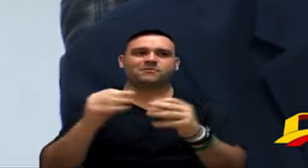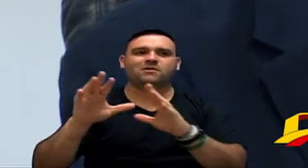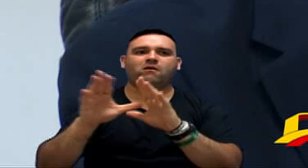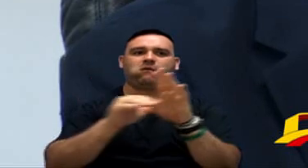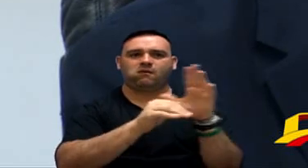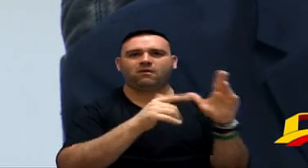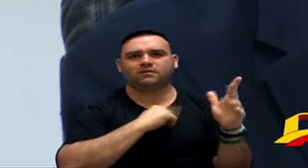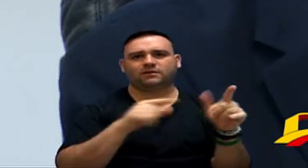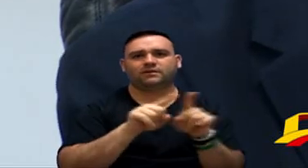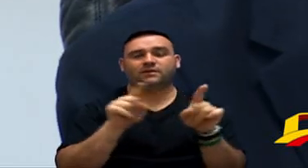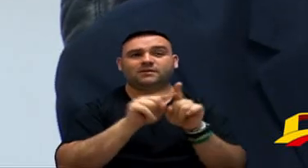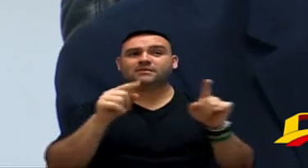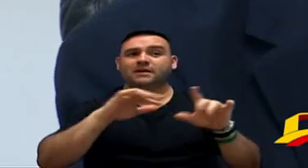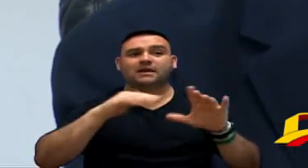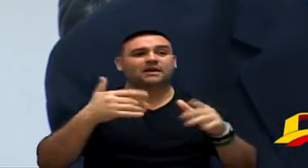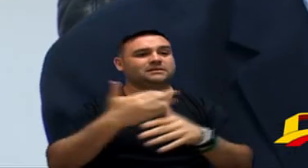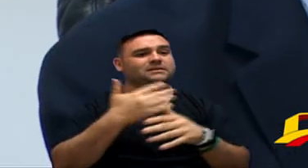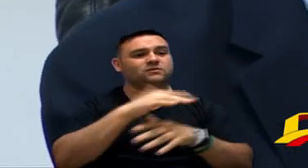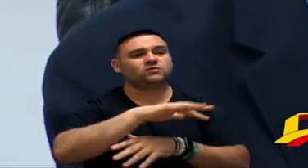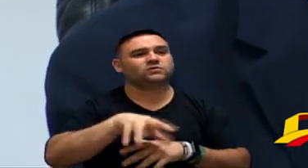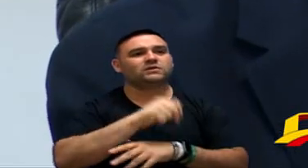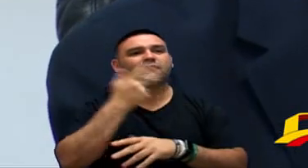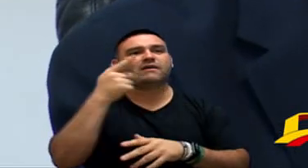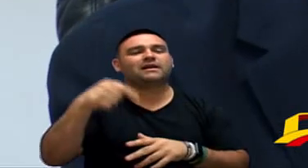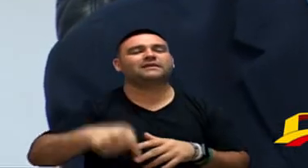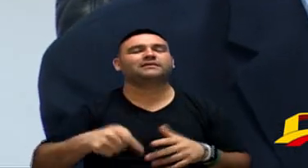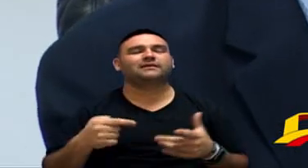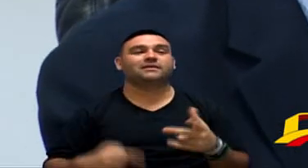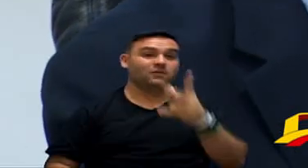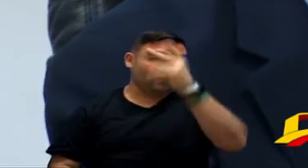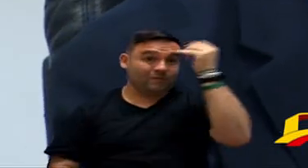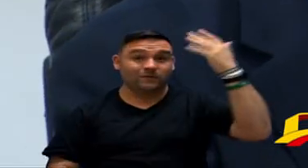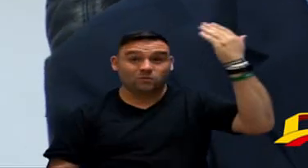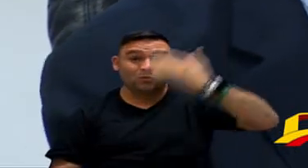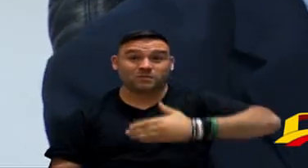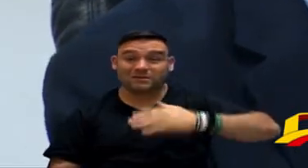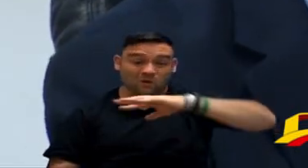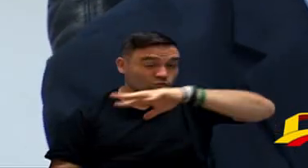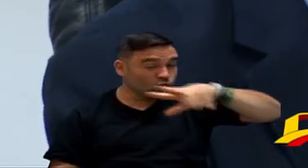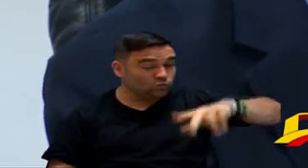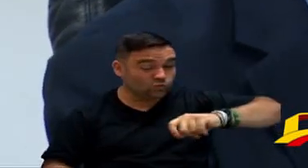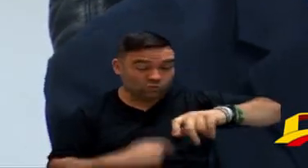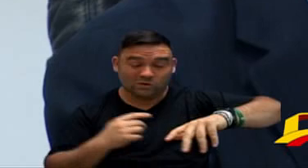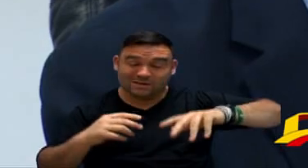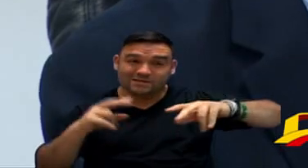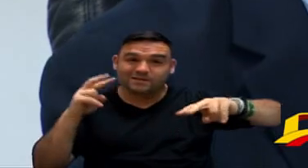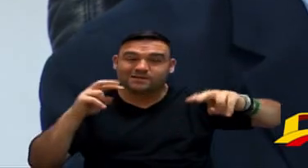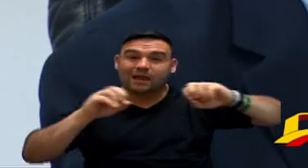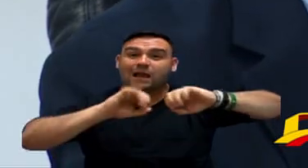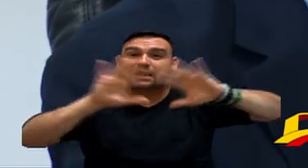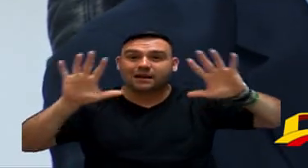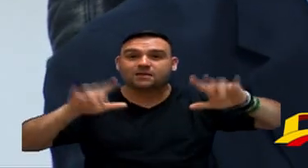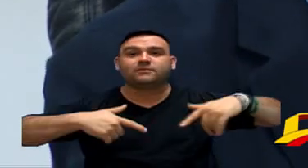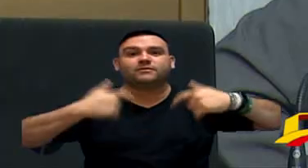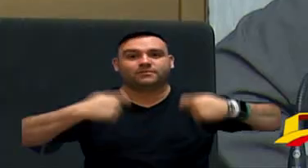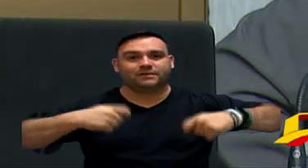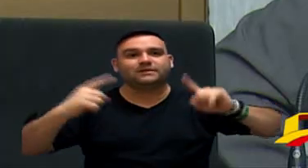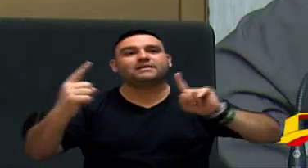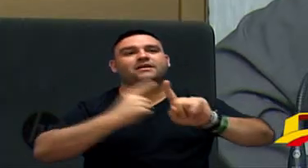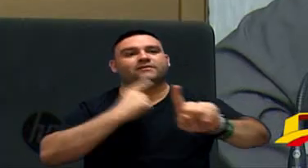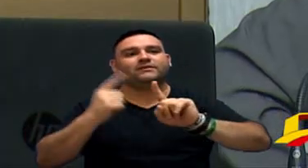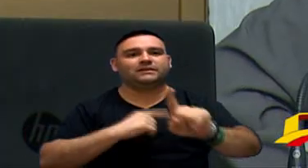e a cidade tem que ficar inteirinha Branca né aí olha que fala o prefeito falou que vai ser inteirinha vai vai passar pela